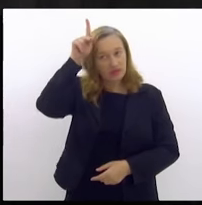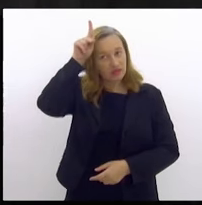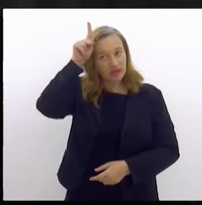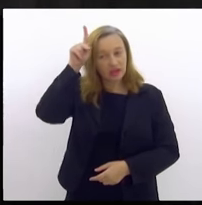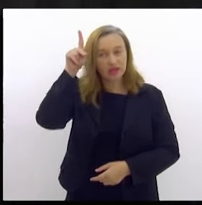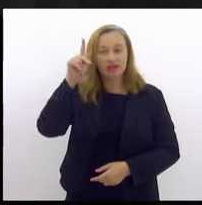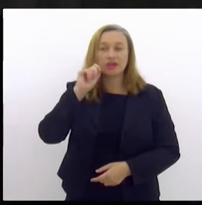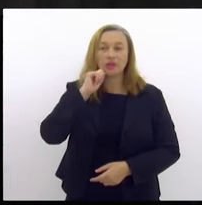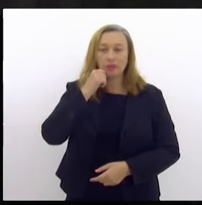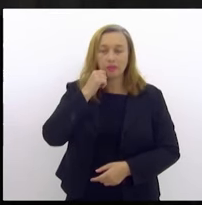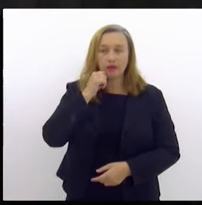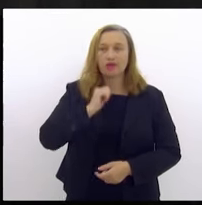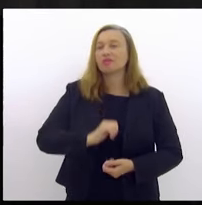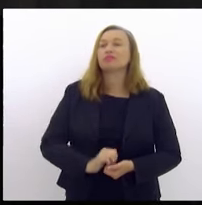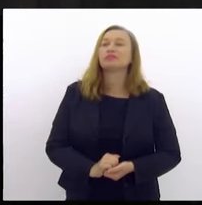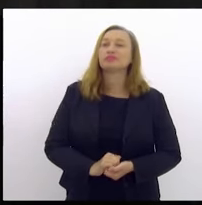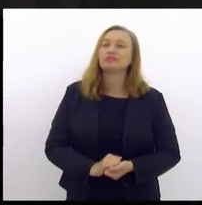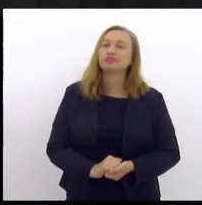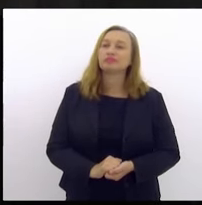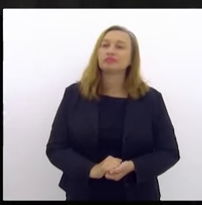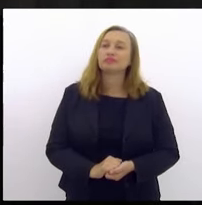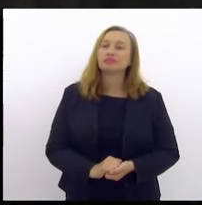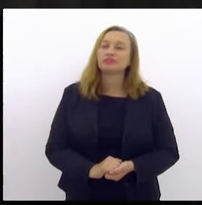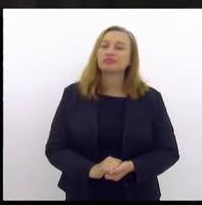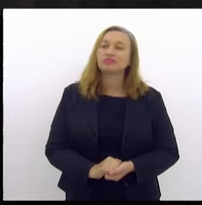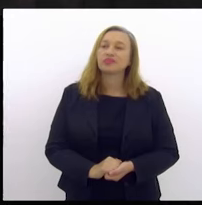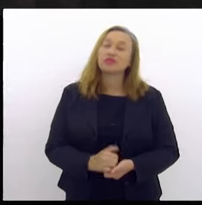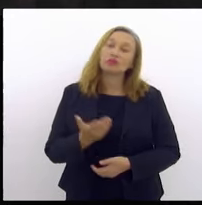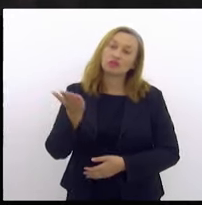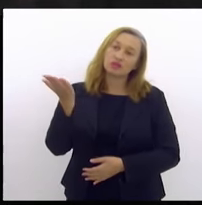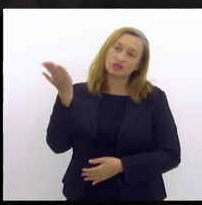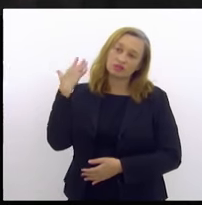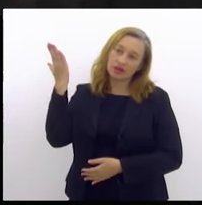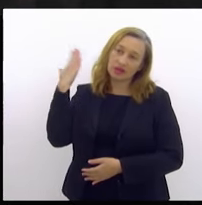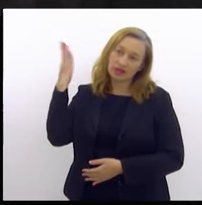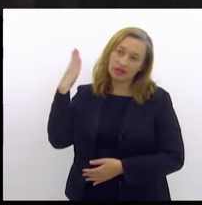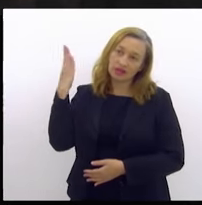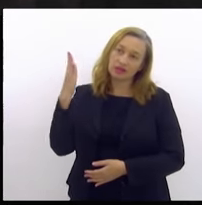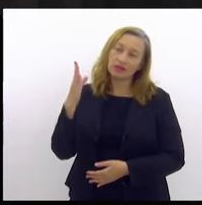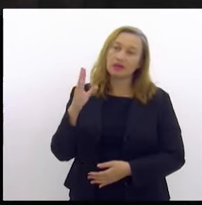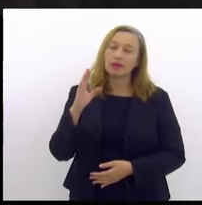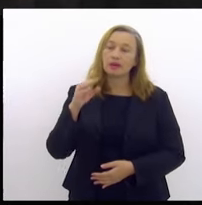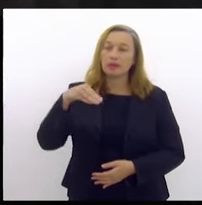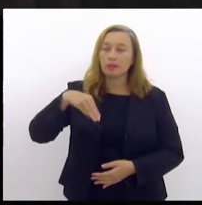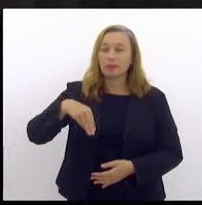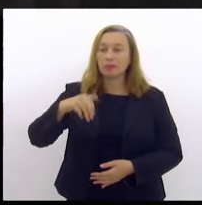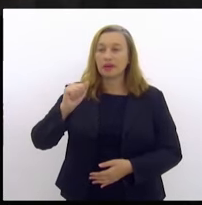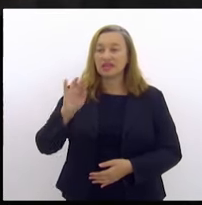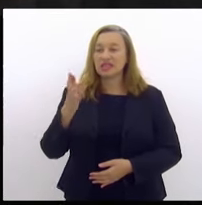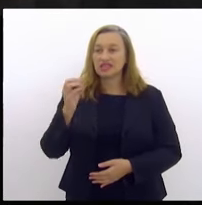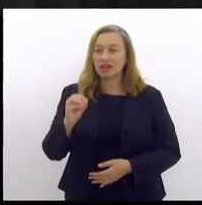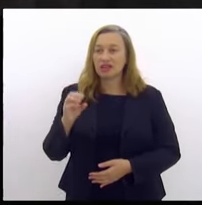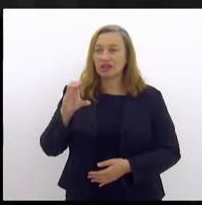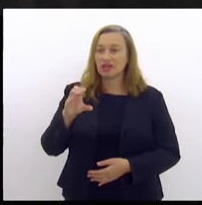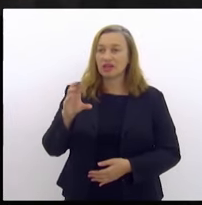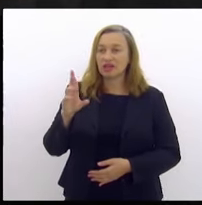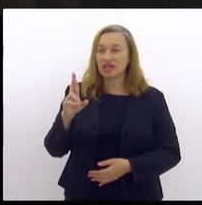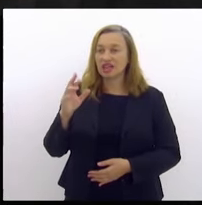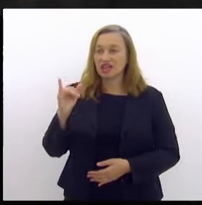chama-se Eduardo Paes. Fosse na época do Marcelo Crivella, faria o